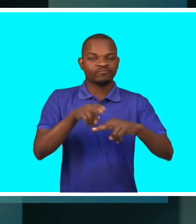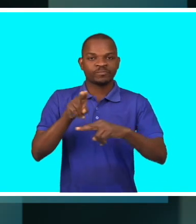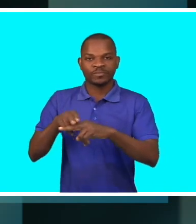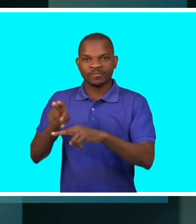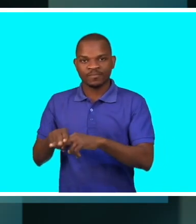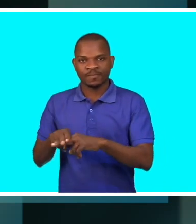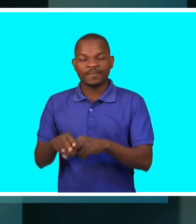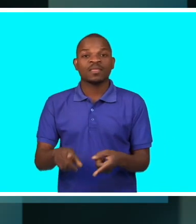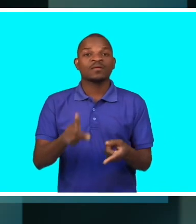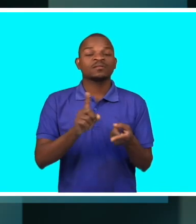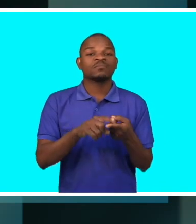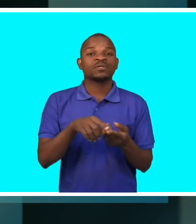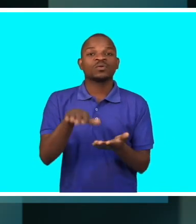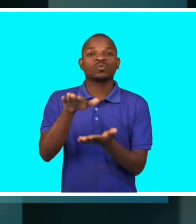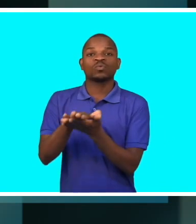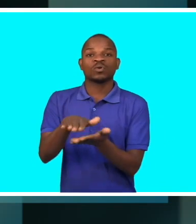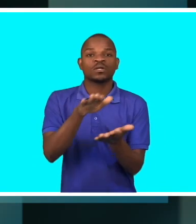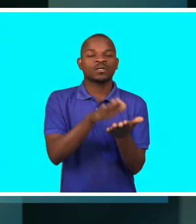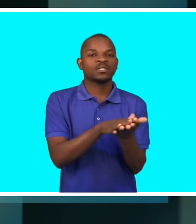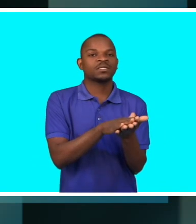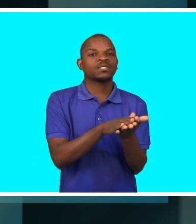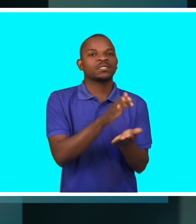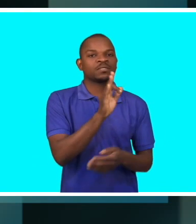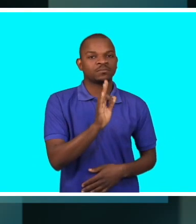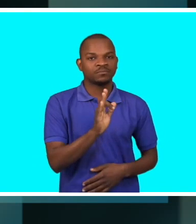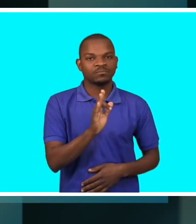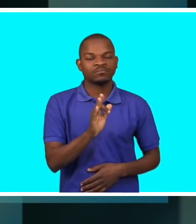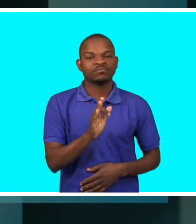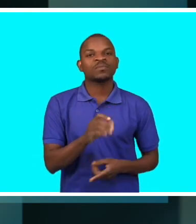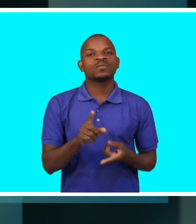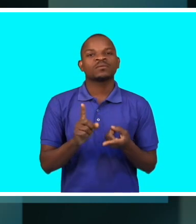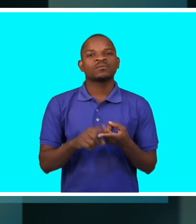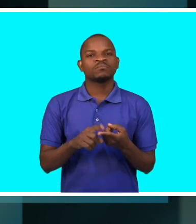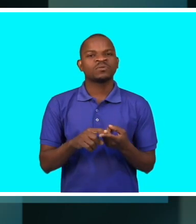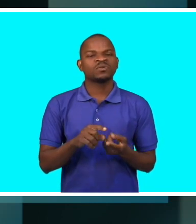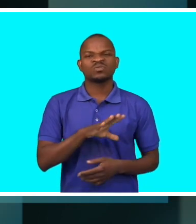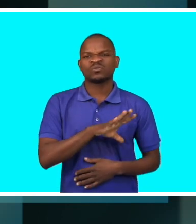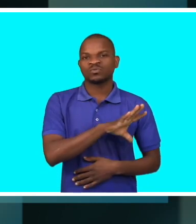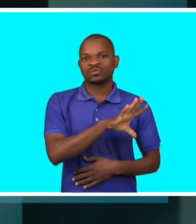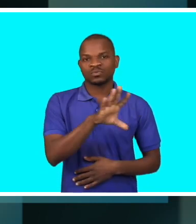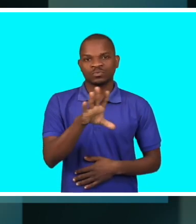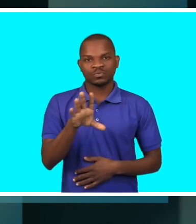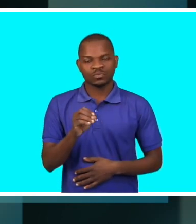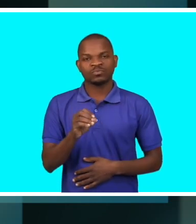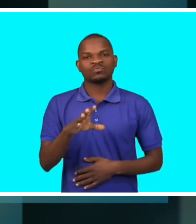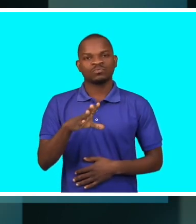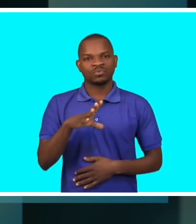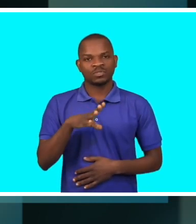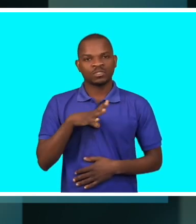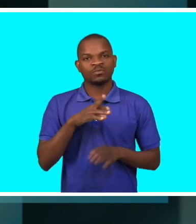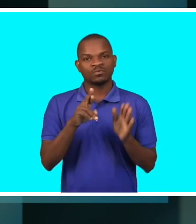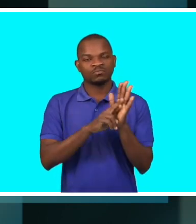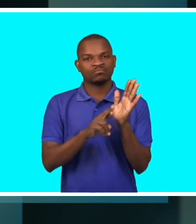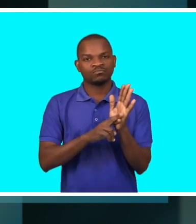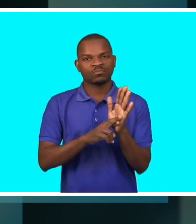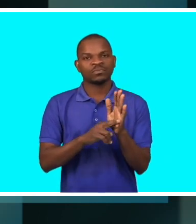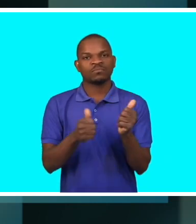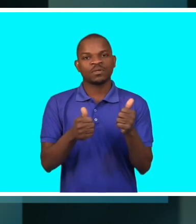acomodação, assim como passando também pelas casas de banho. Elas têm